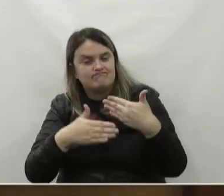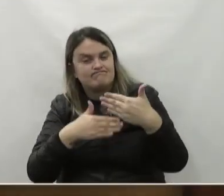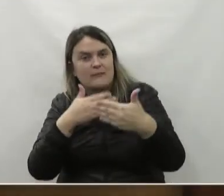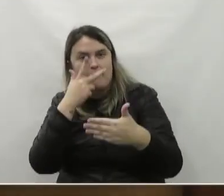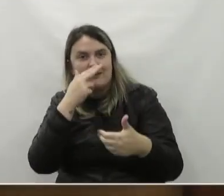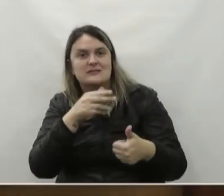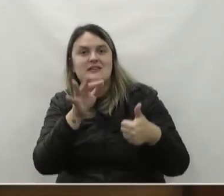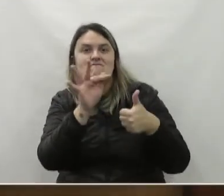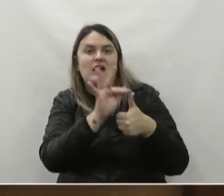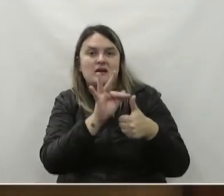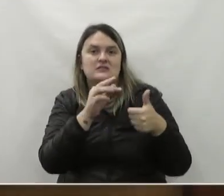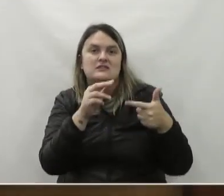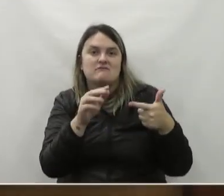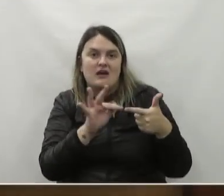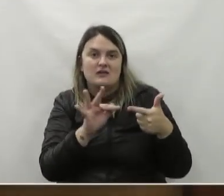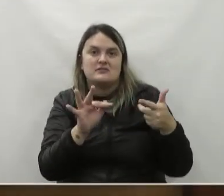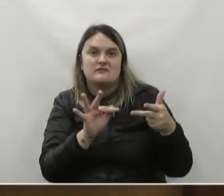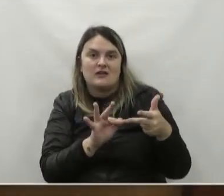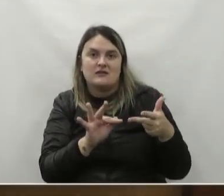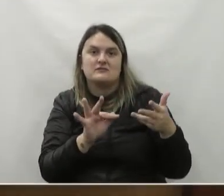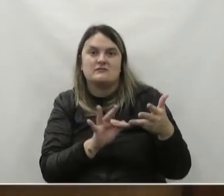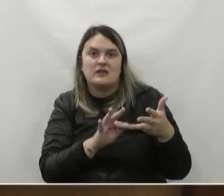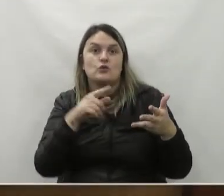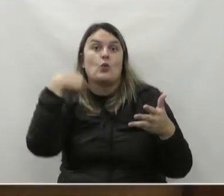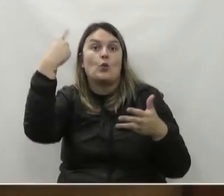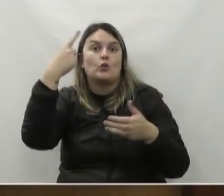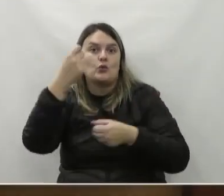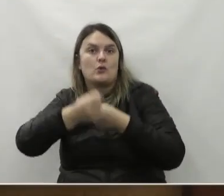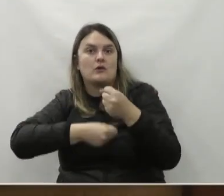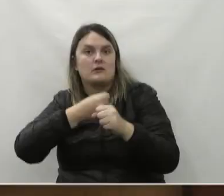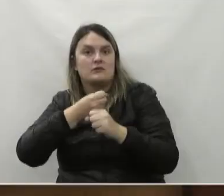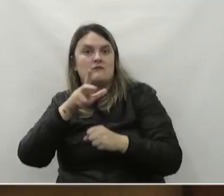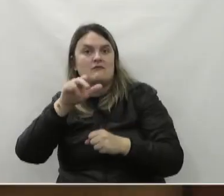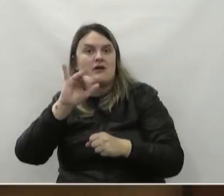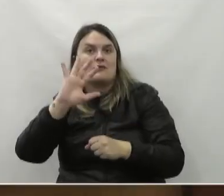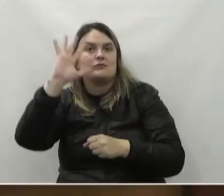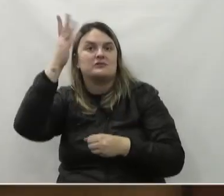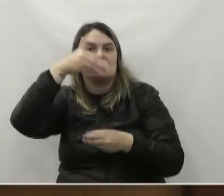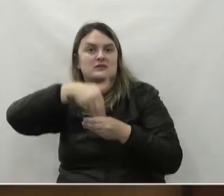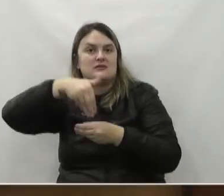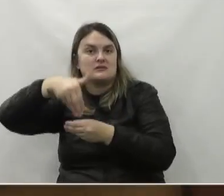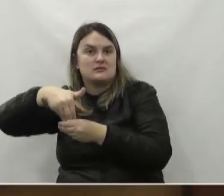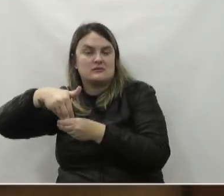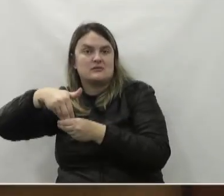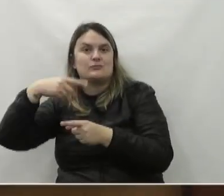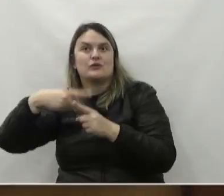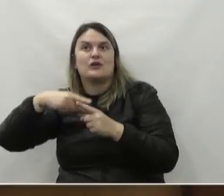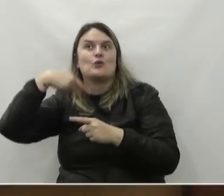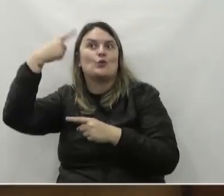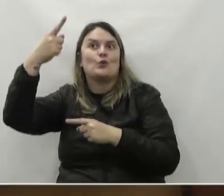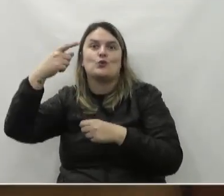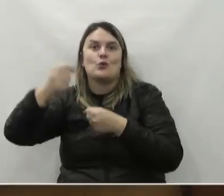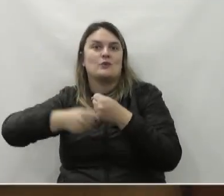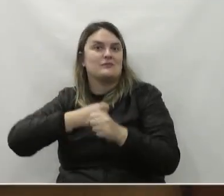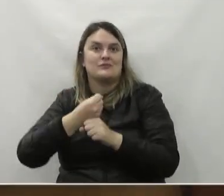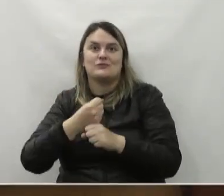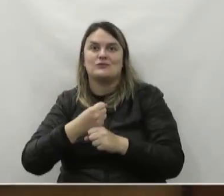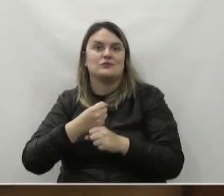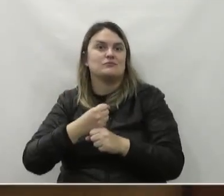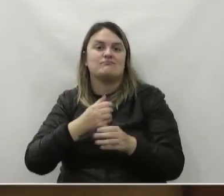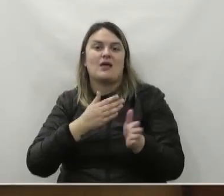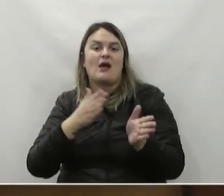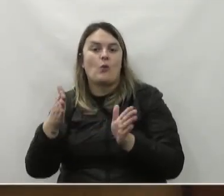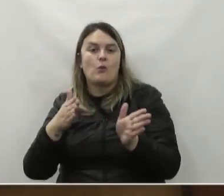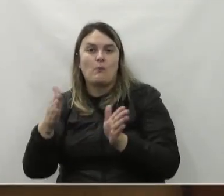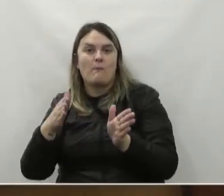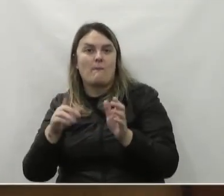isso, né, ano que vem é ano eleitoral, até uma determinada altura do ano pode-se anunciar